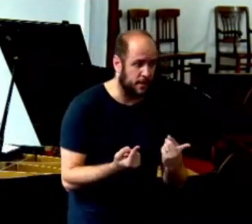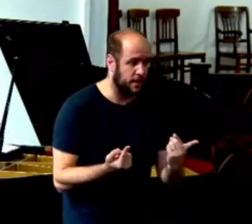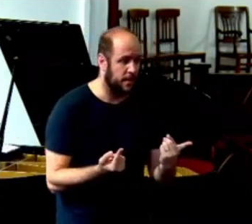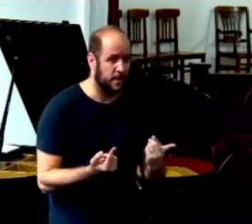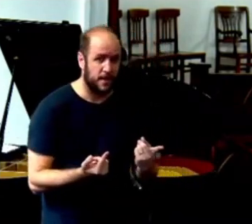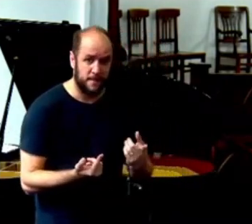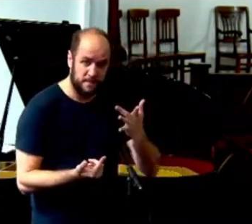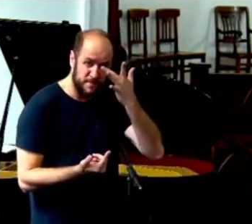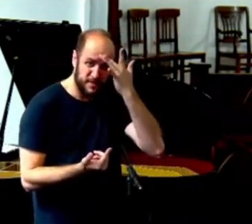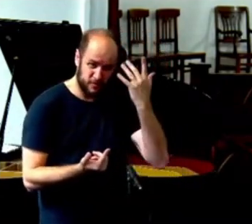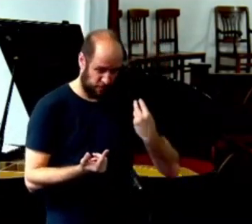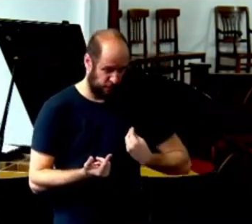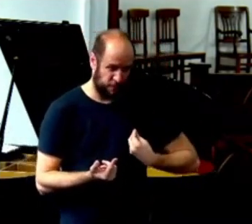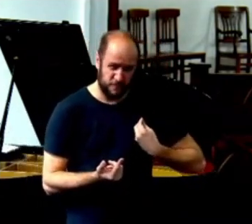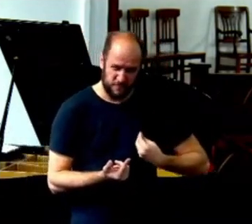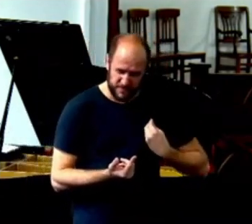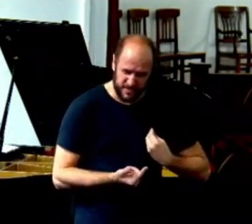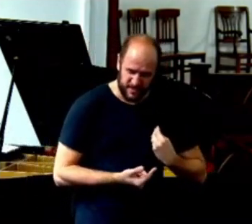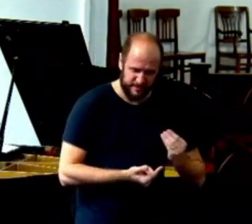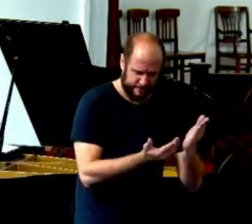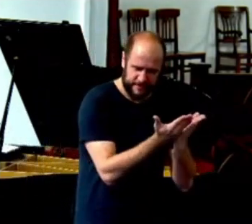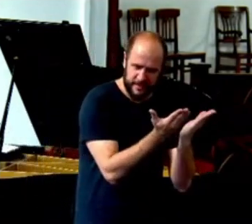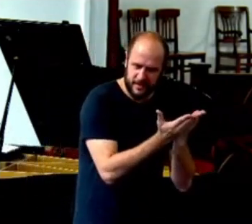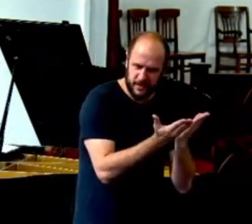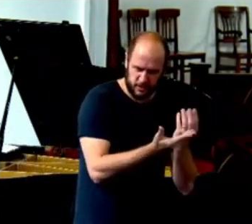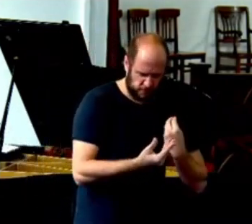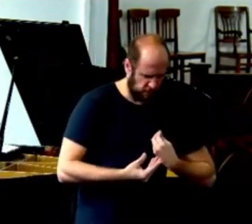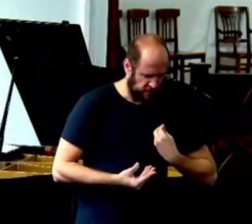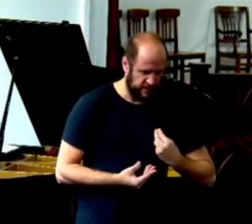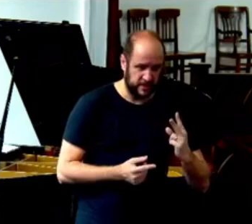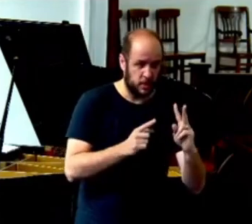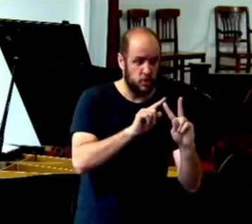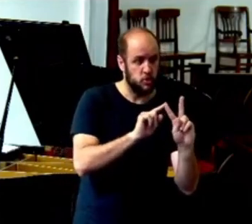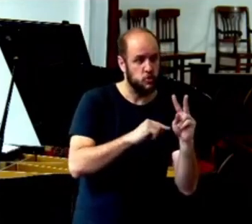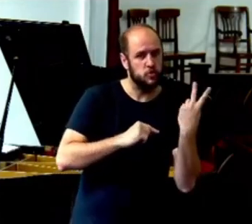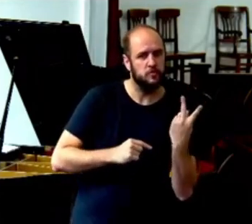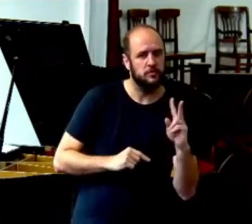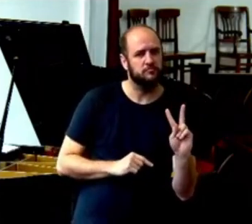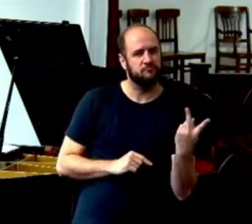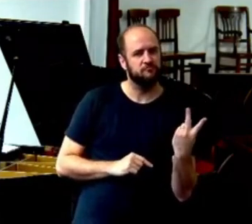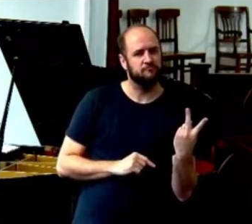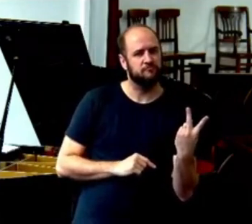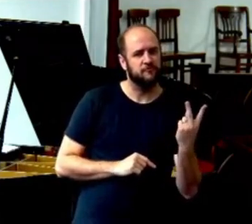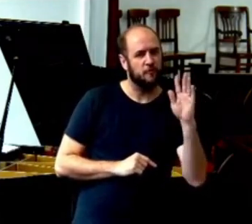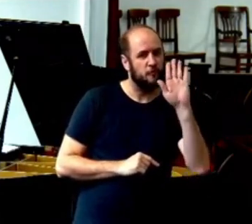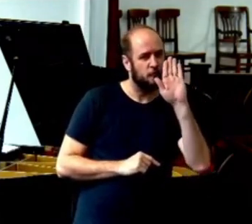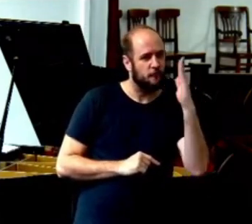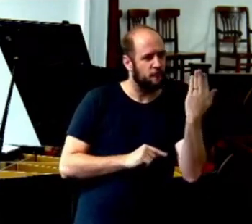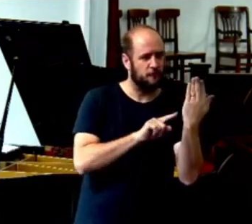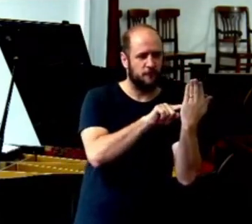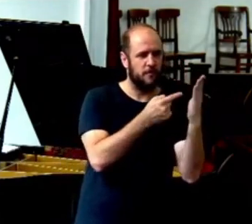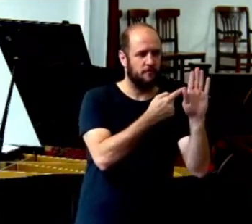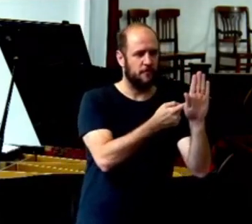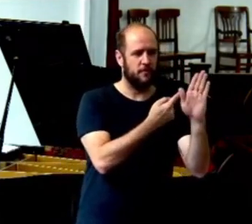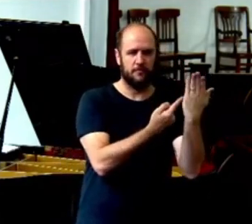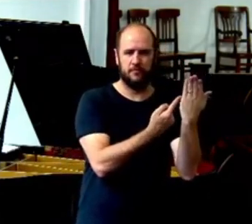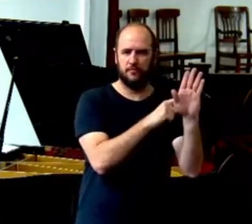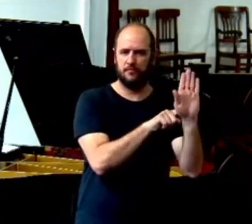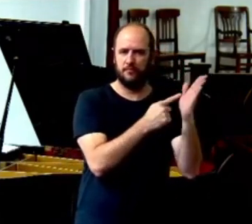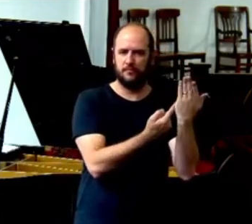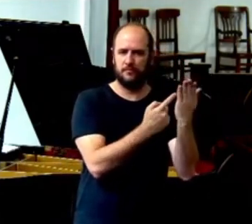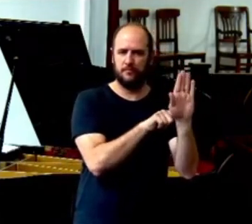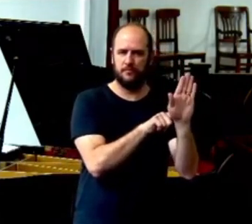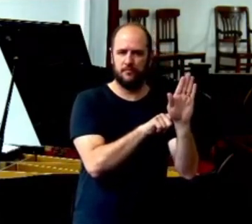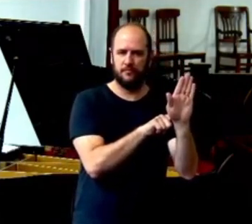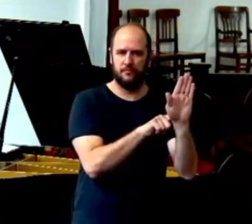estes vivem uma dupla vida, duas faces, duas